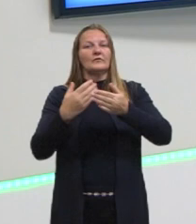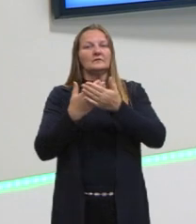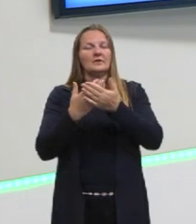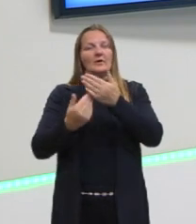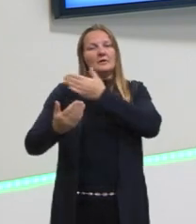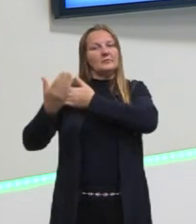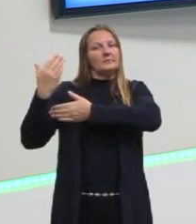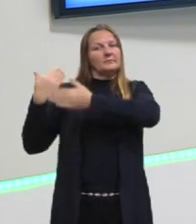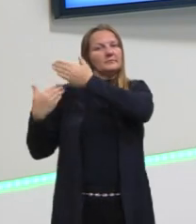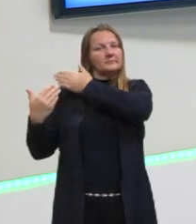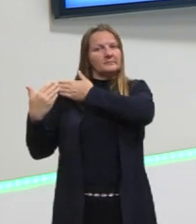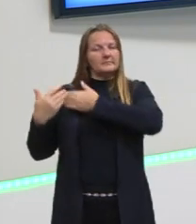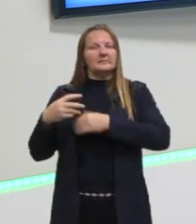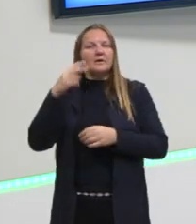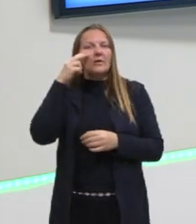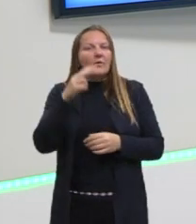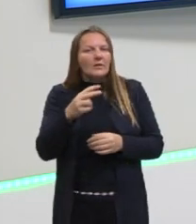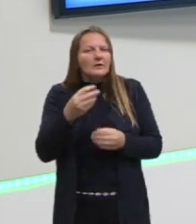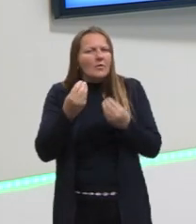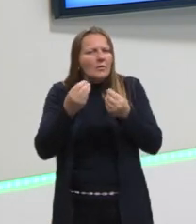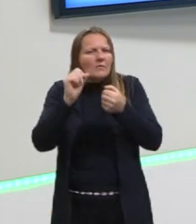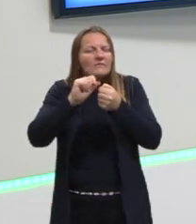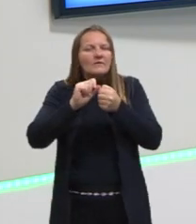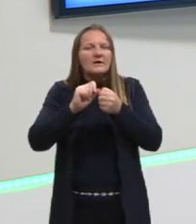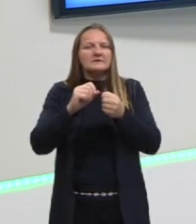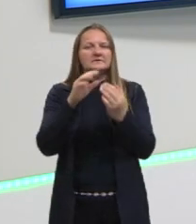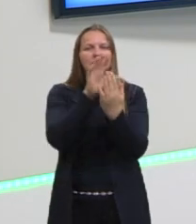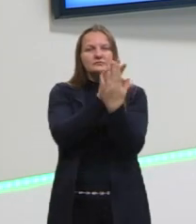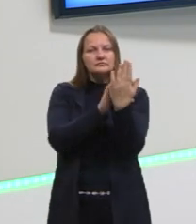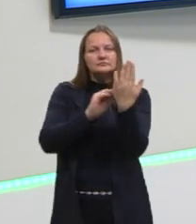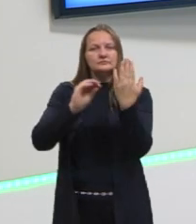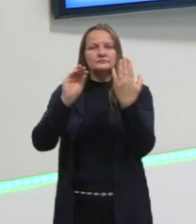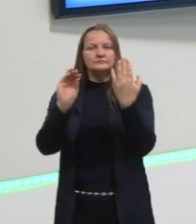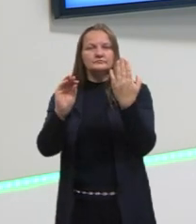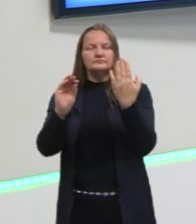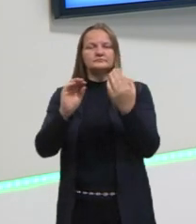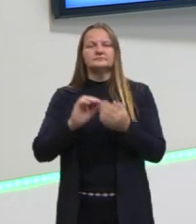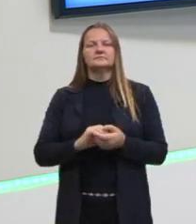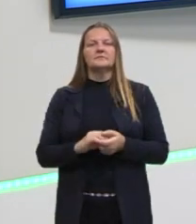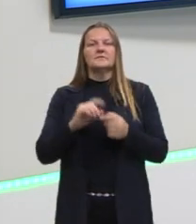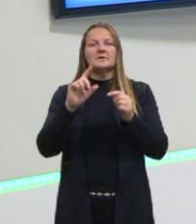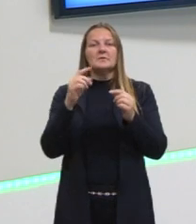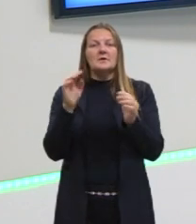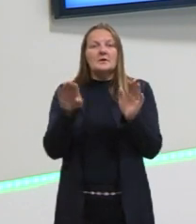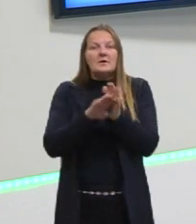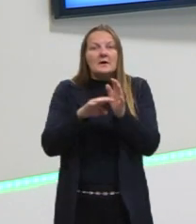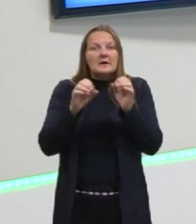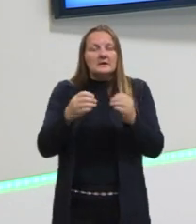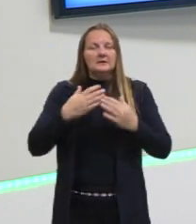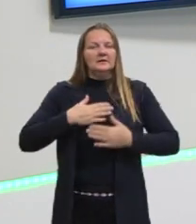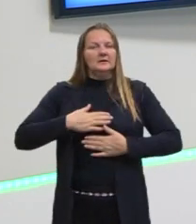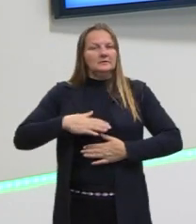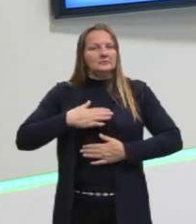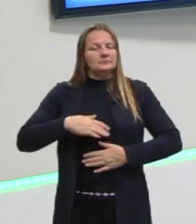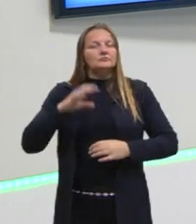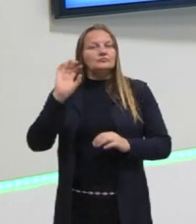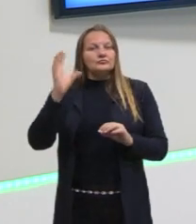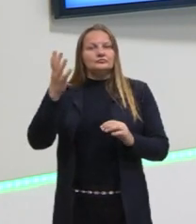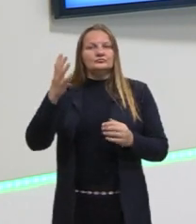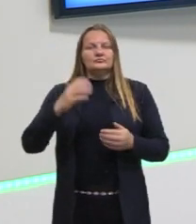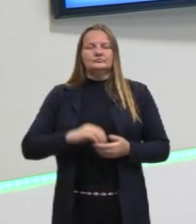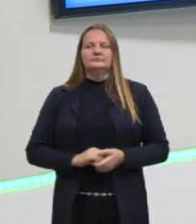nas aulas ver direitinho como que aplica a regra de sarros para chegar aqui tá bem tranquilo na resolução